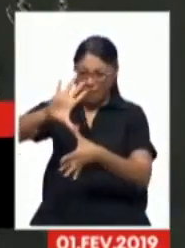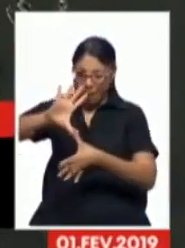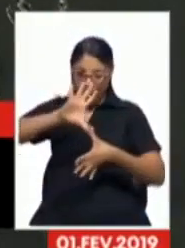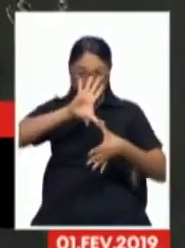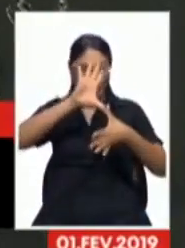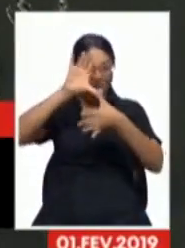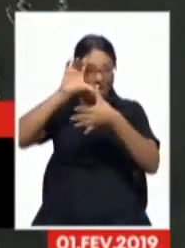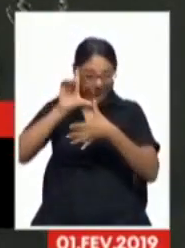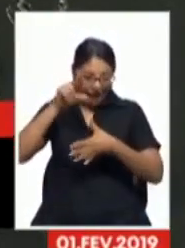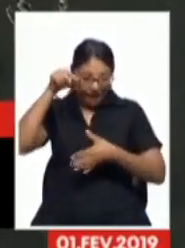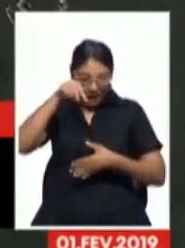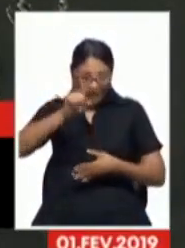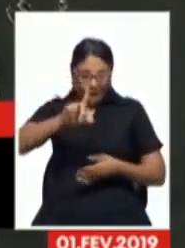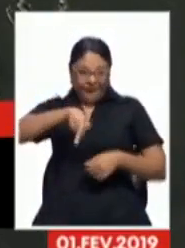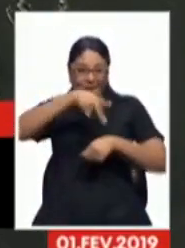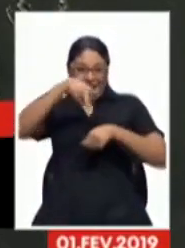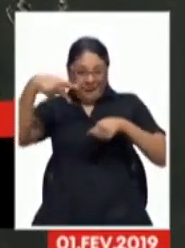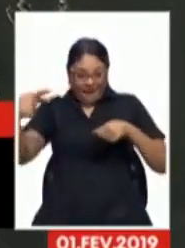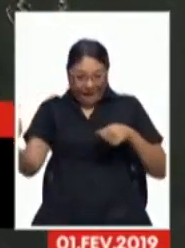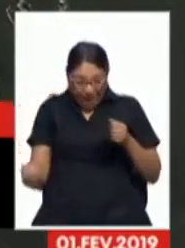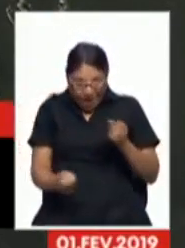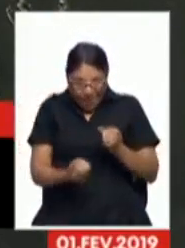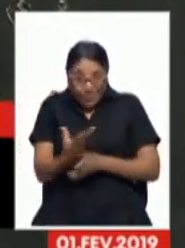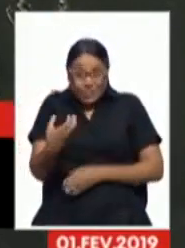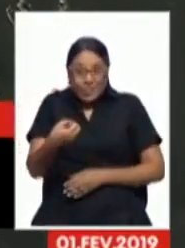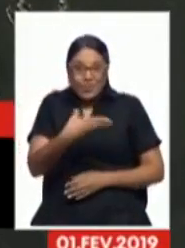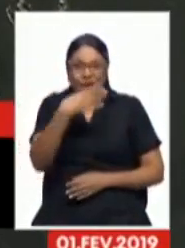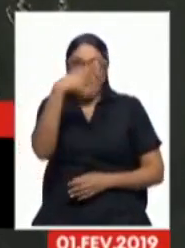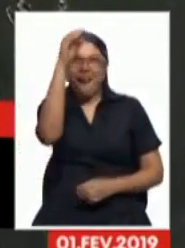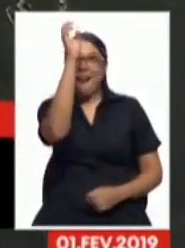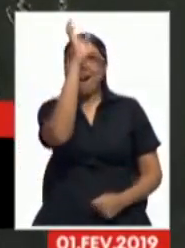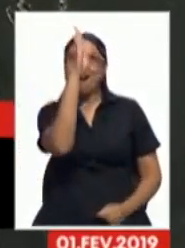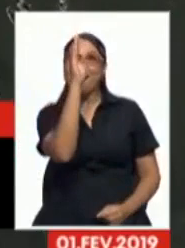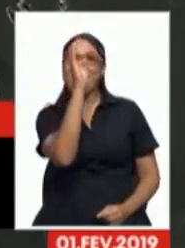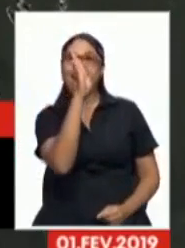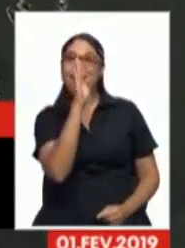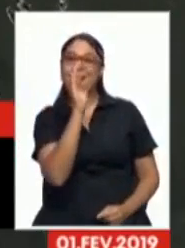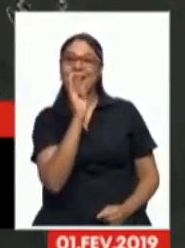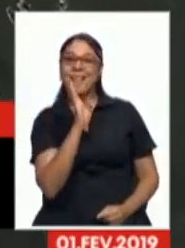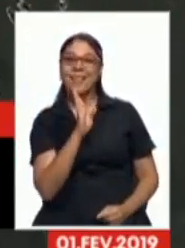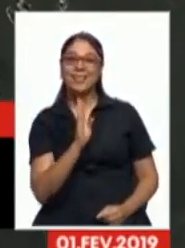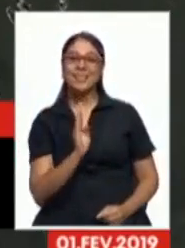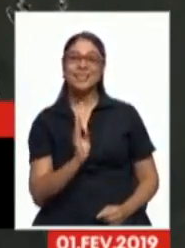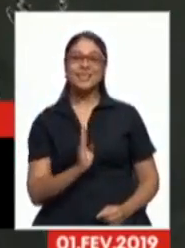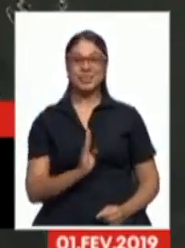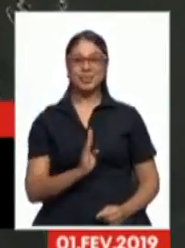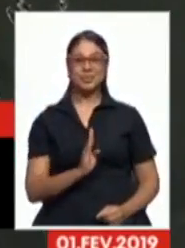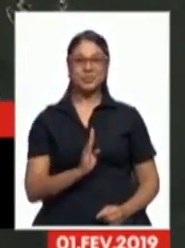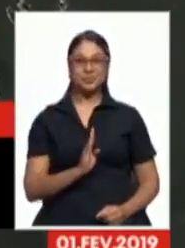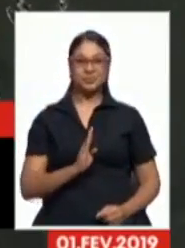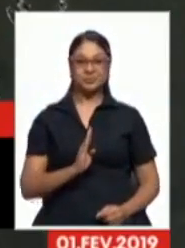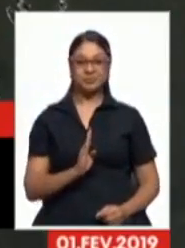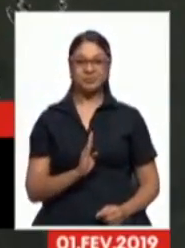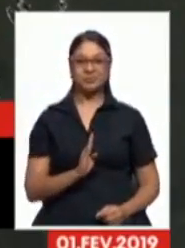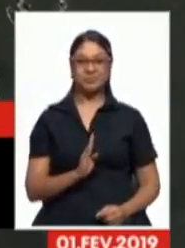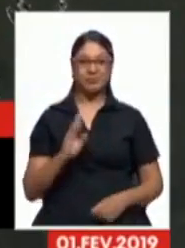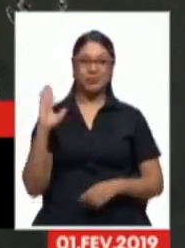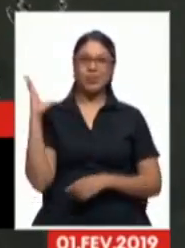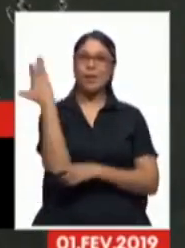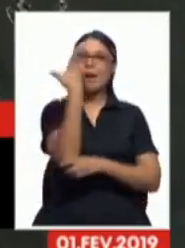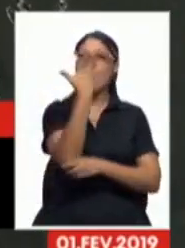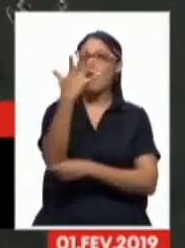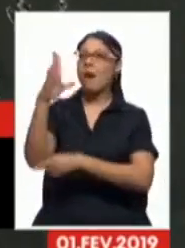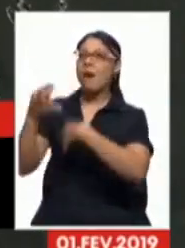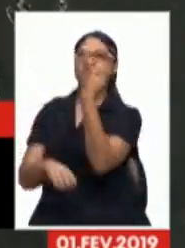em florão da América, iluminado ao sol do novo mundo. Do que a